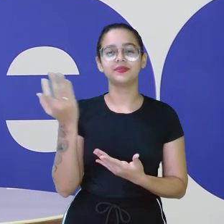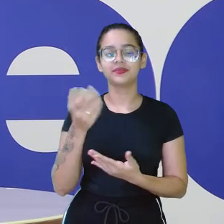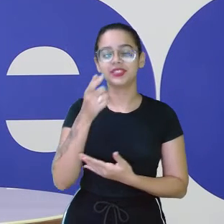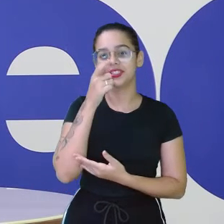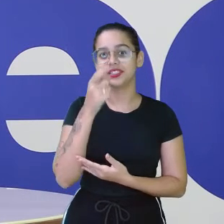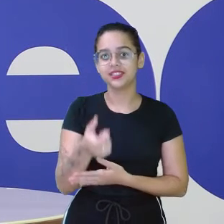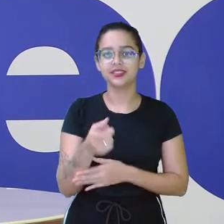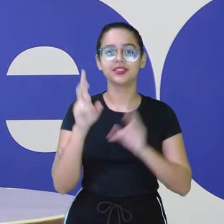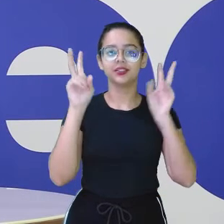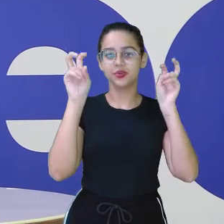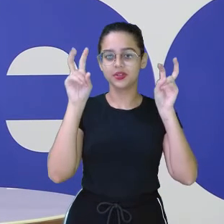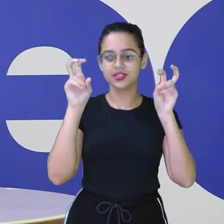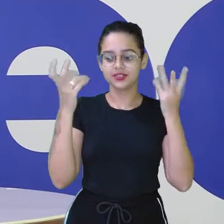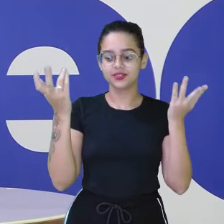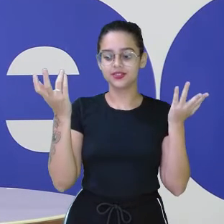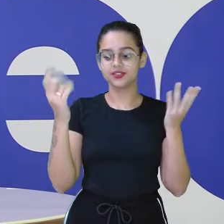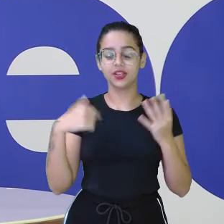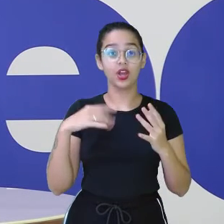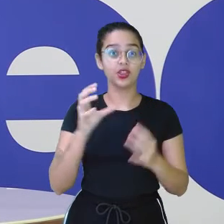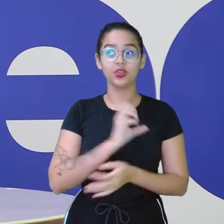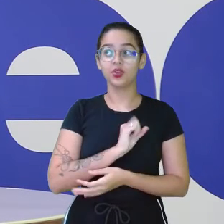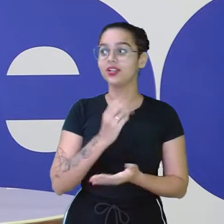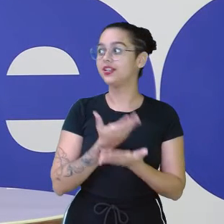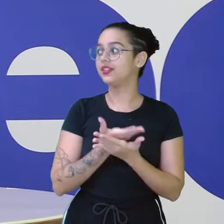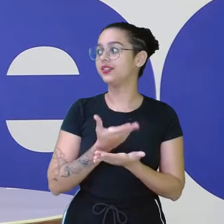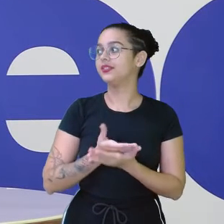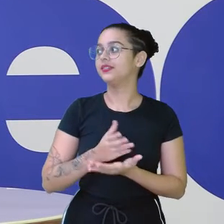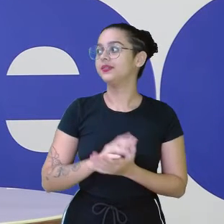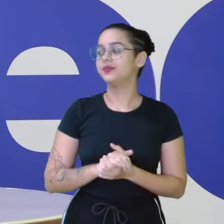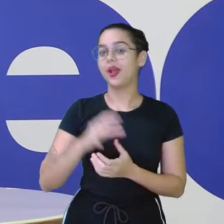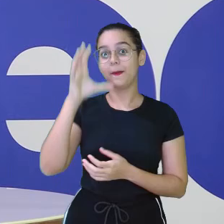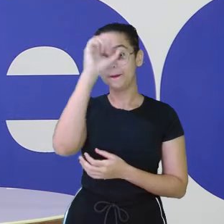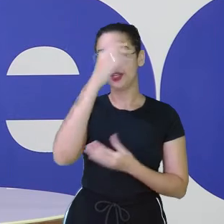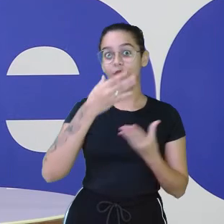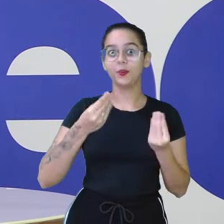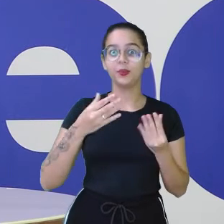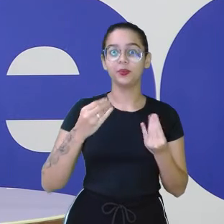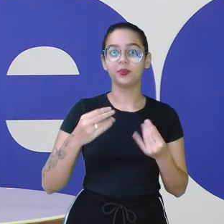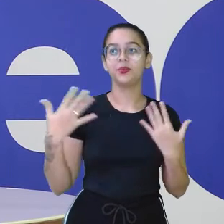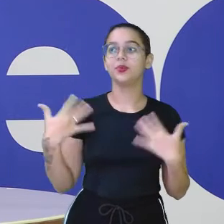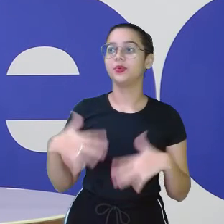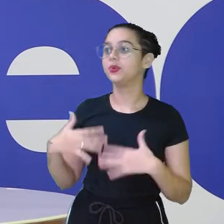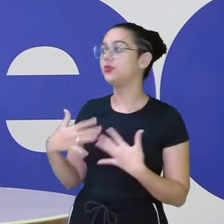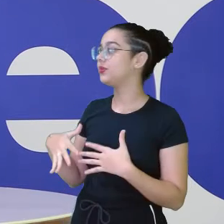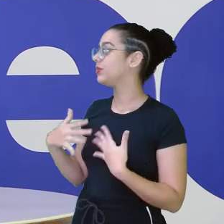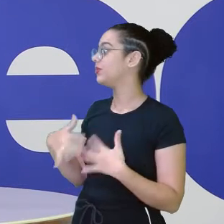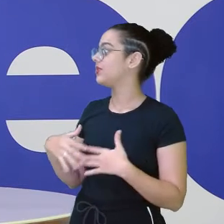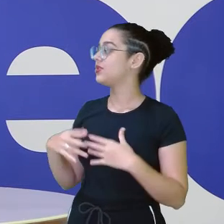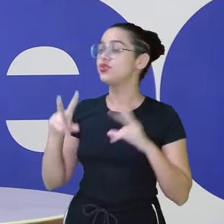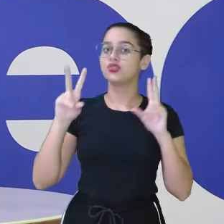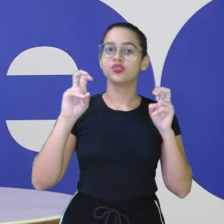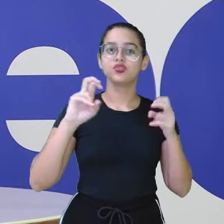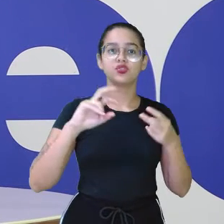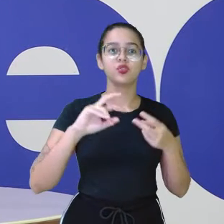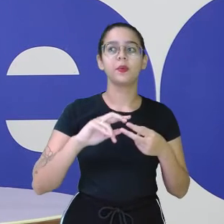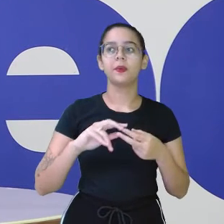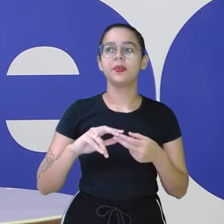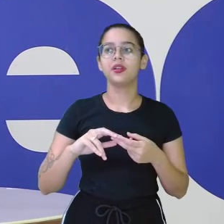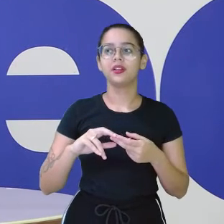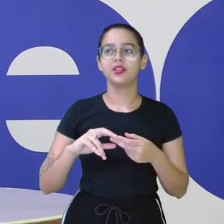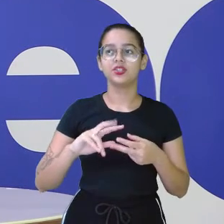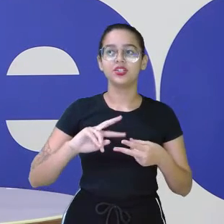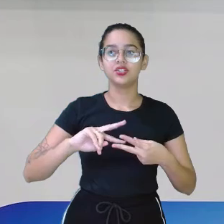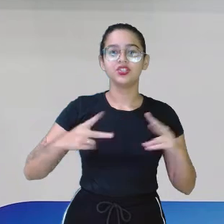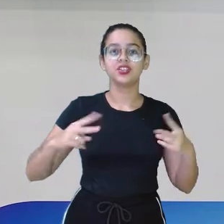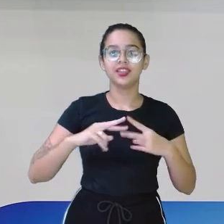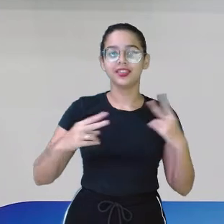bem interessante. Tô adorando aqui a aula, viu? Aprendendo bastante sobre genética, como nunca antes. Não é?